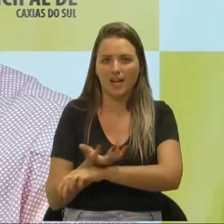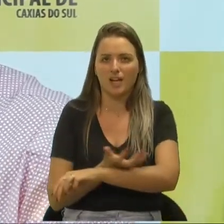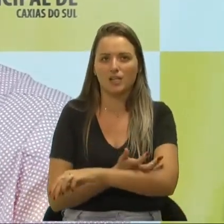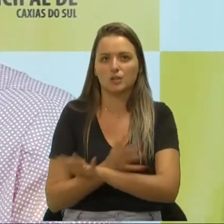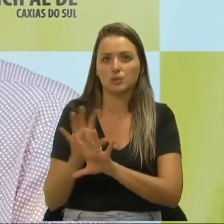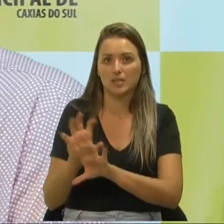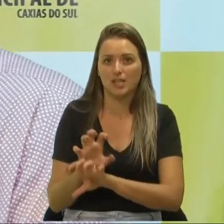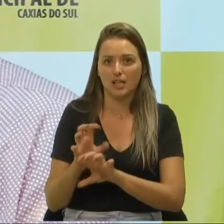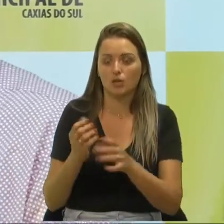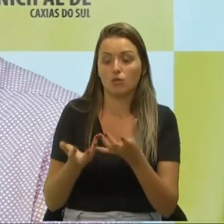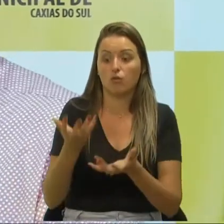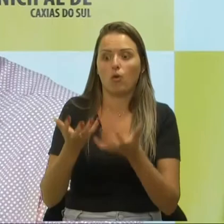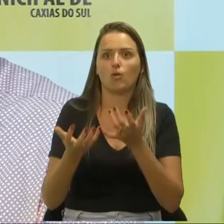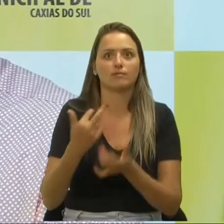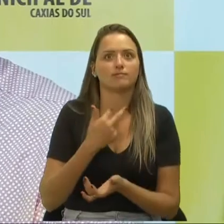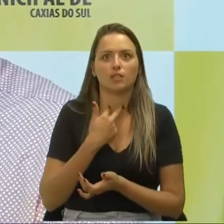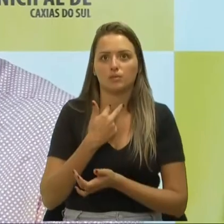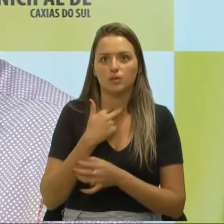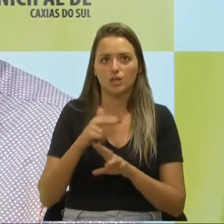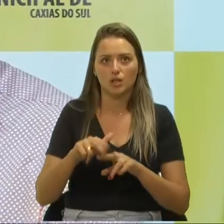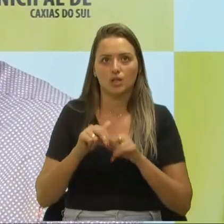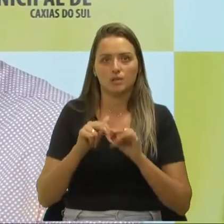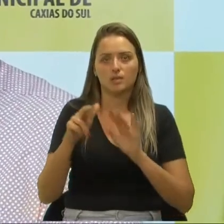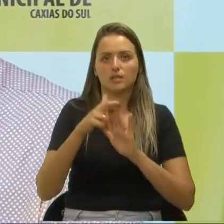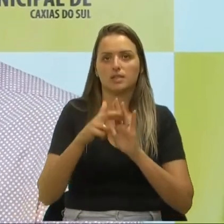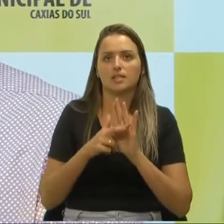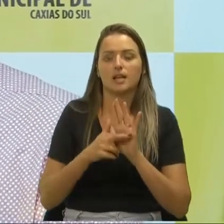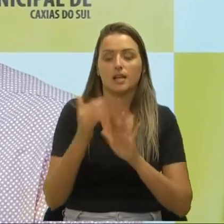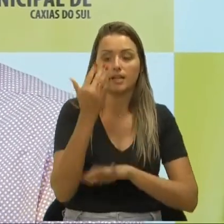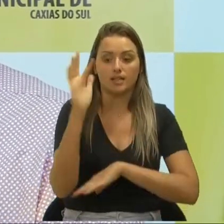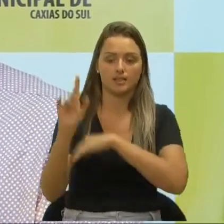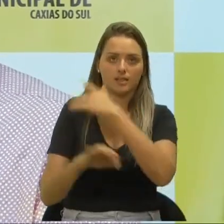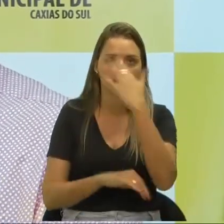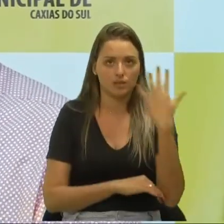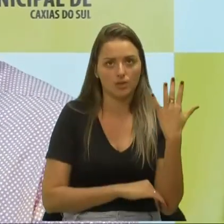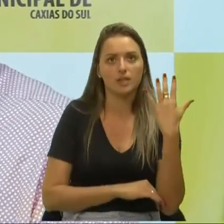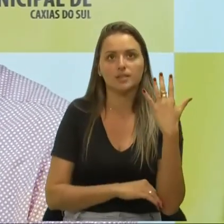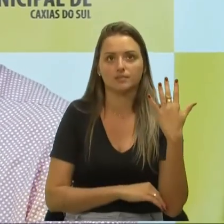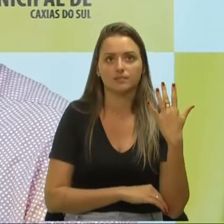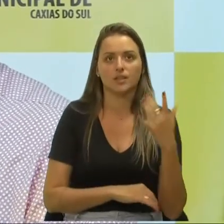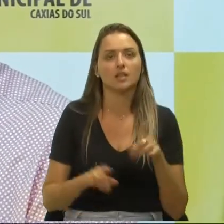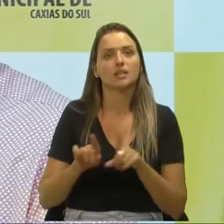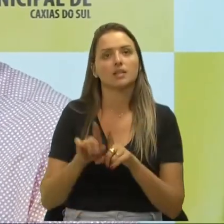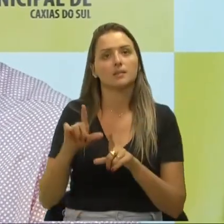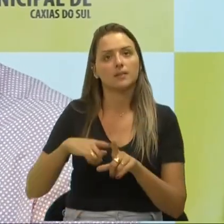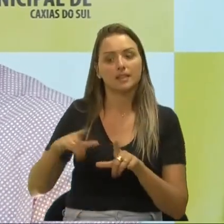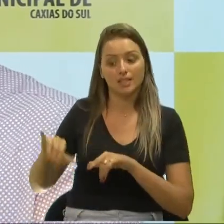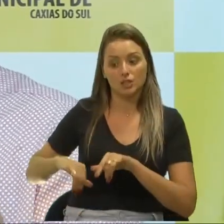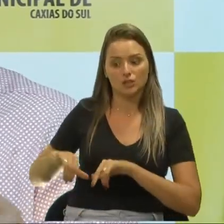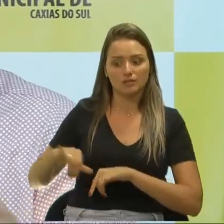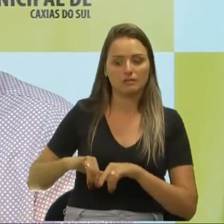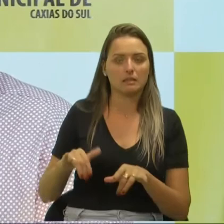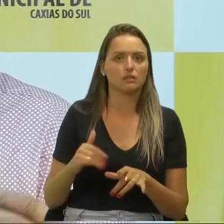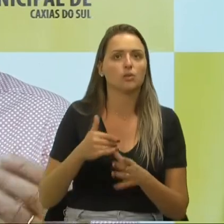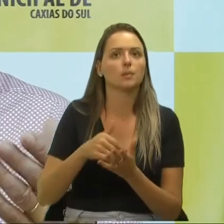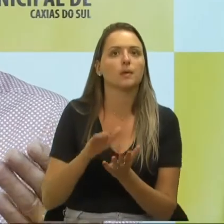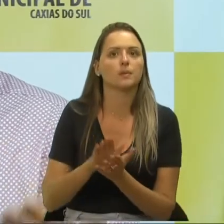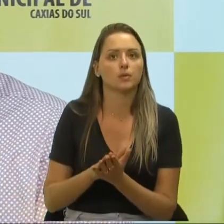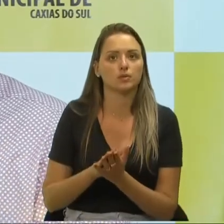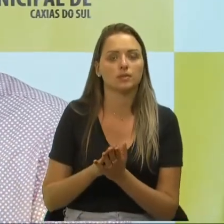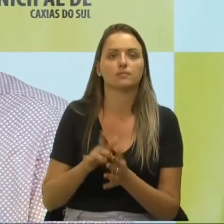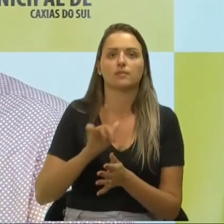tocou fogo e não poderia, pelas regras ambientais, e provavelmente vai sofrer ali uma multa. Então, buscando